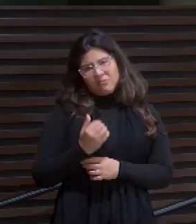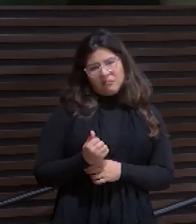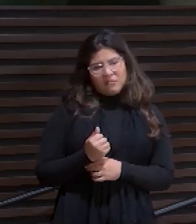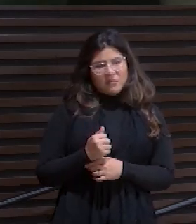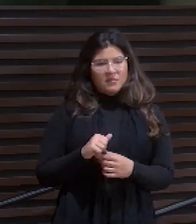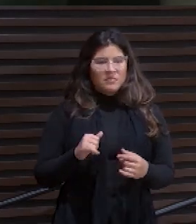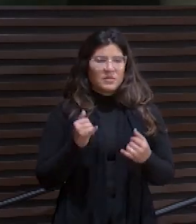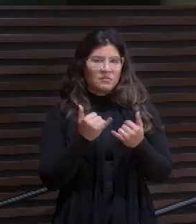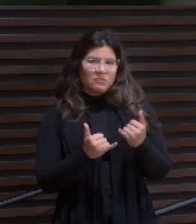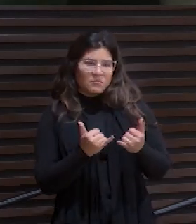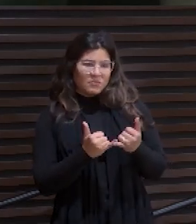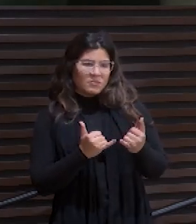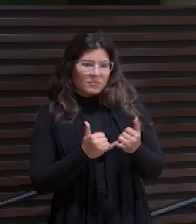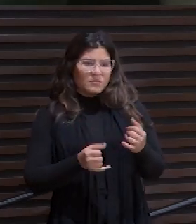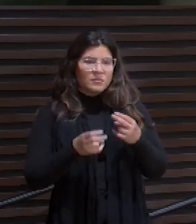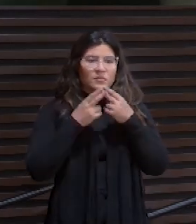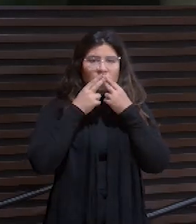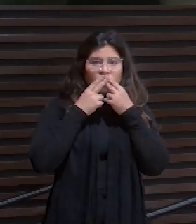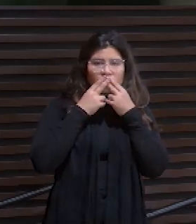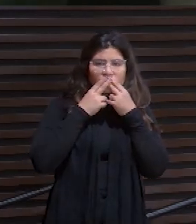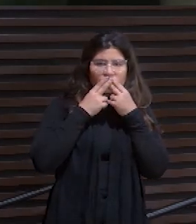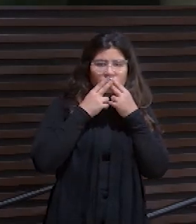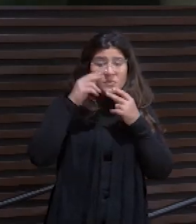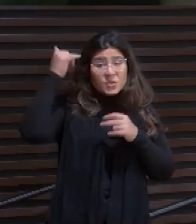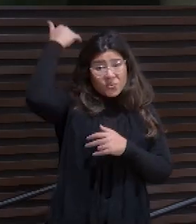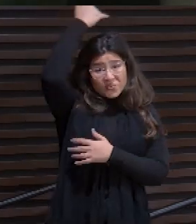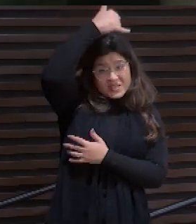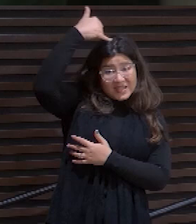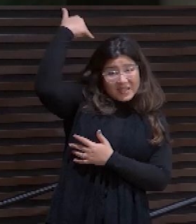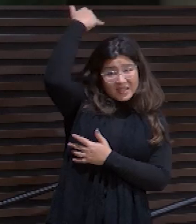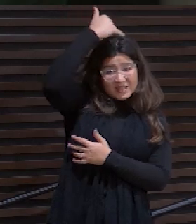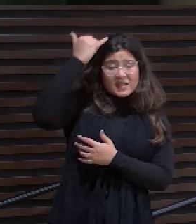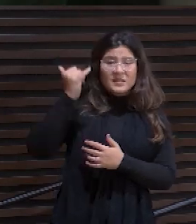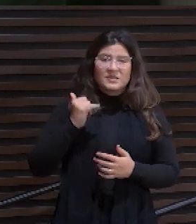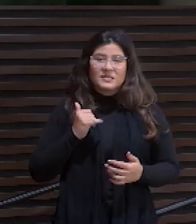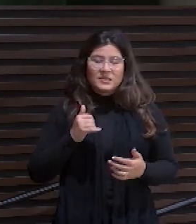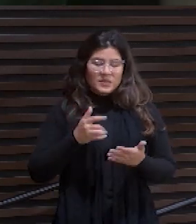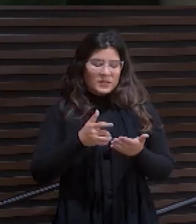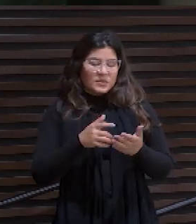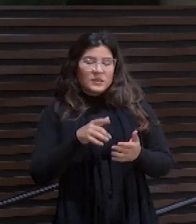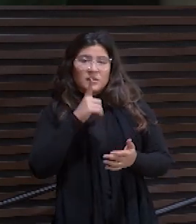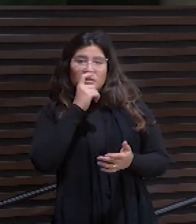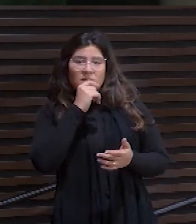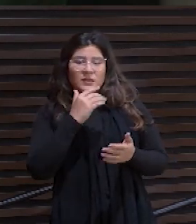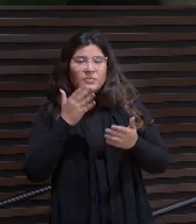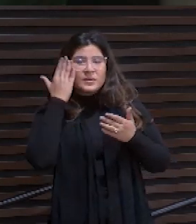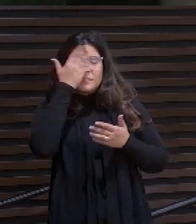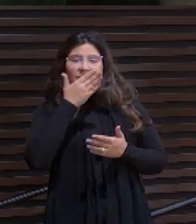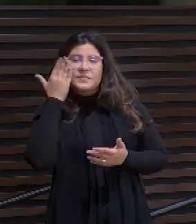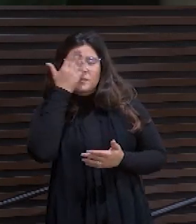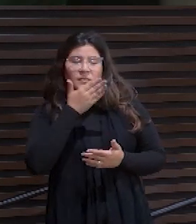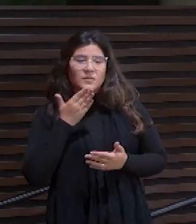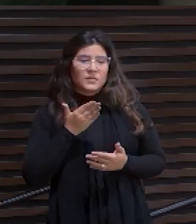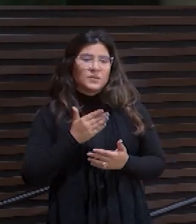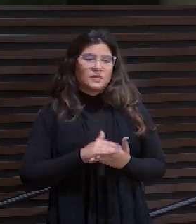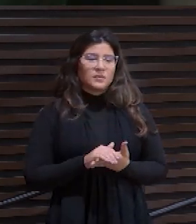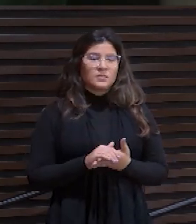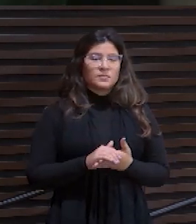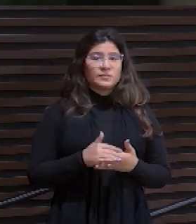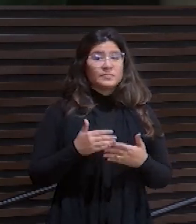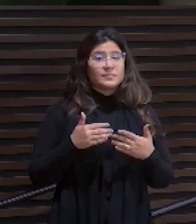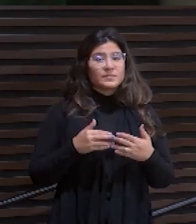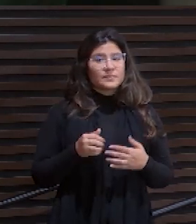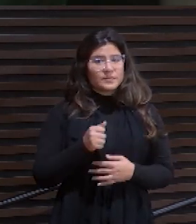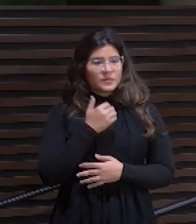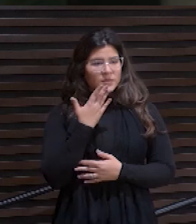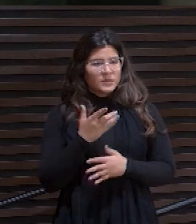jejuares, unge a cabeça e lava o rosto, com o fim de não parecer aos homens que jejuas, e sim ao teu Pai, e ao teu Pai